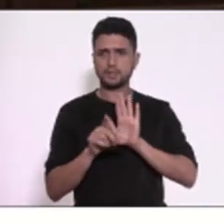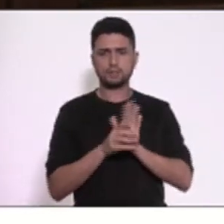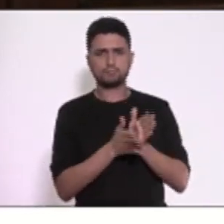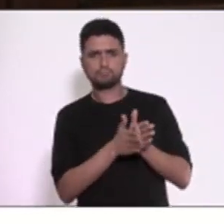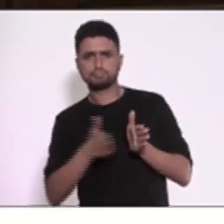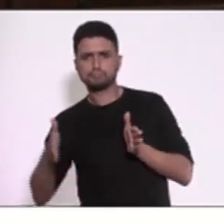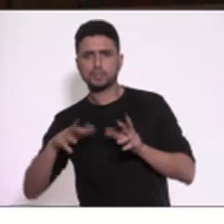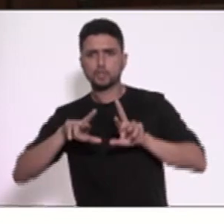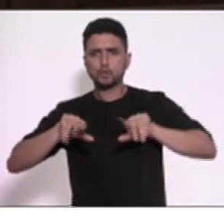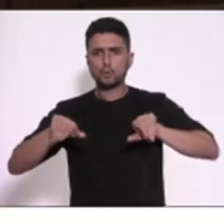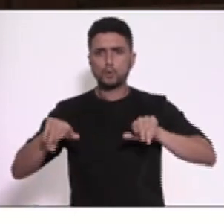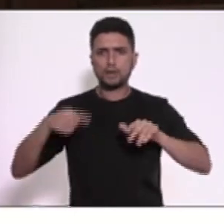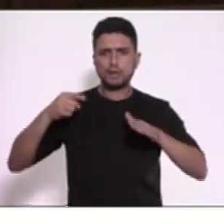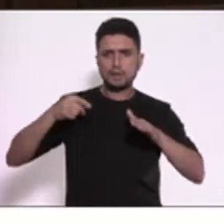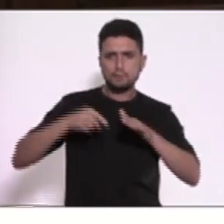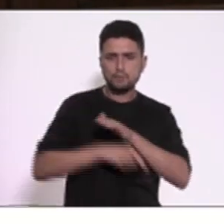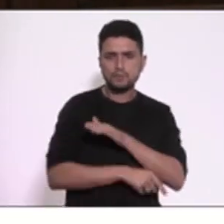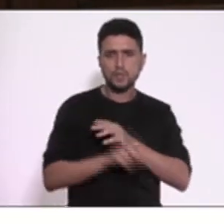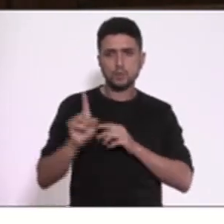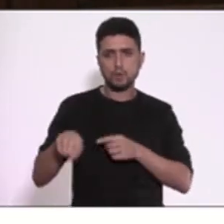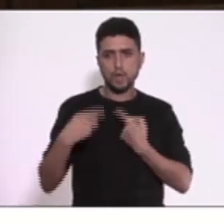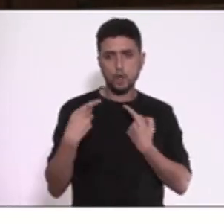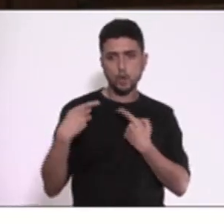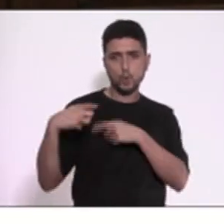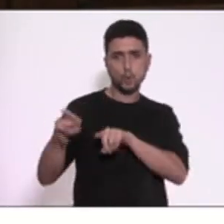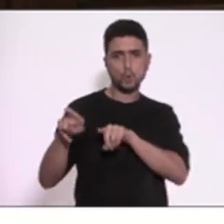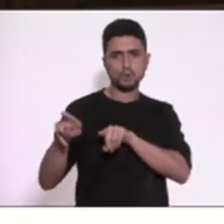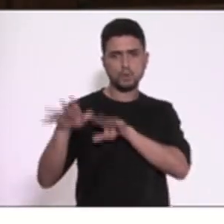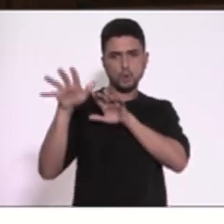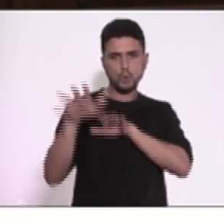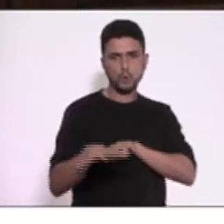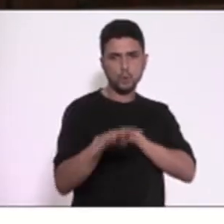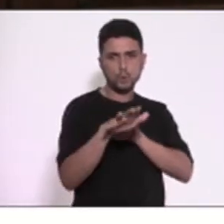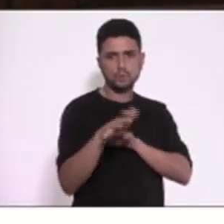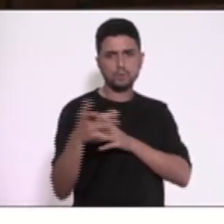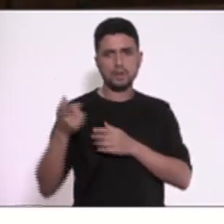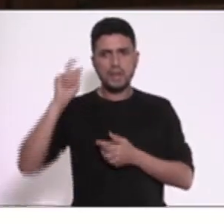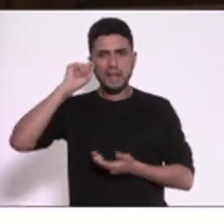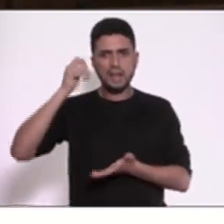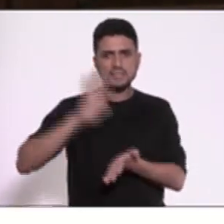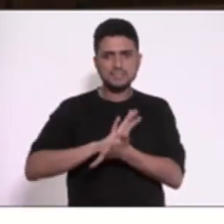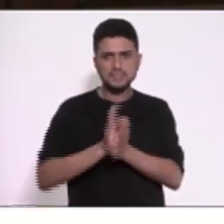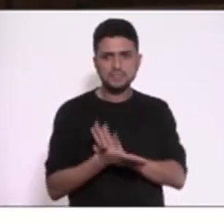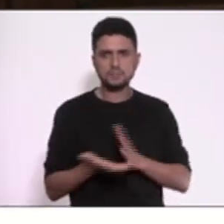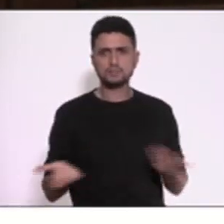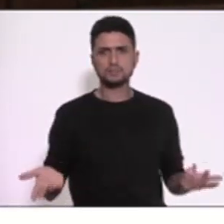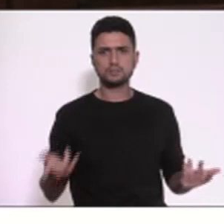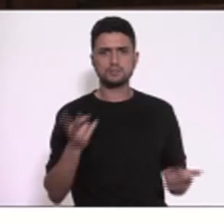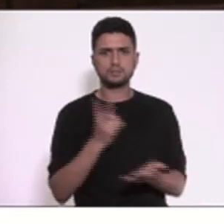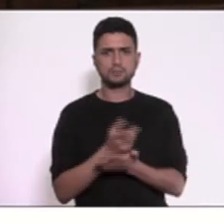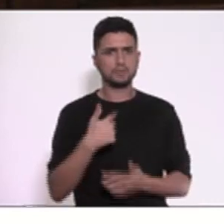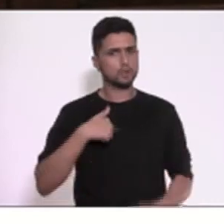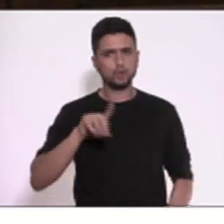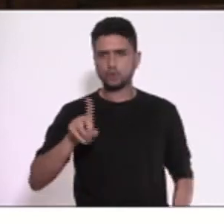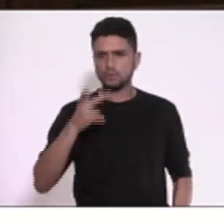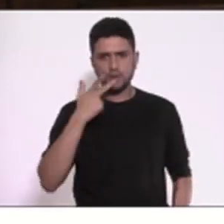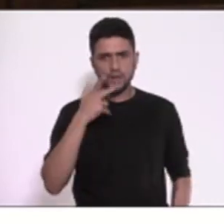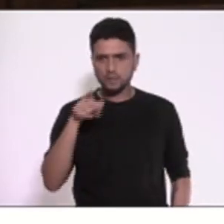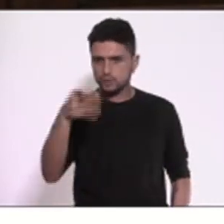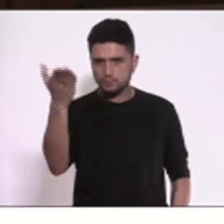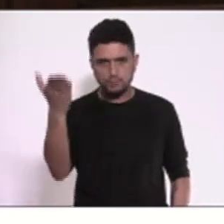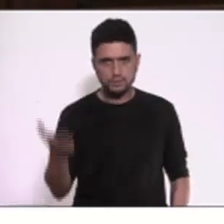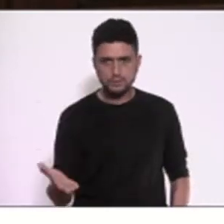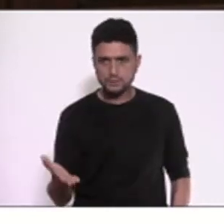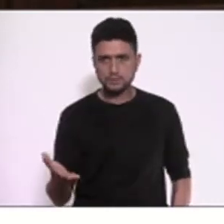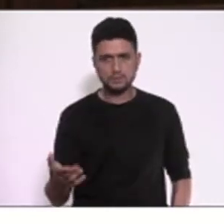aprofundado. Se trata de um debate contra manifestações, direto ou indiretamente, racistas, que aparecem... Não estou falando de Vossa Excelência. Estou dizendo